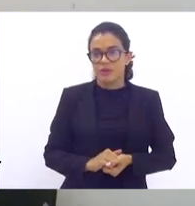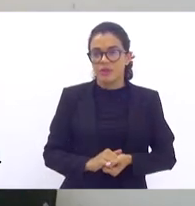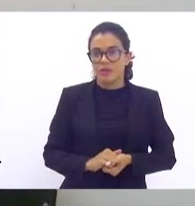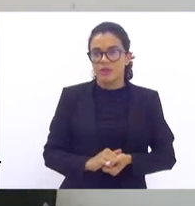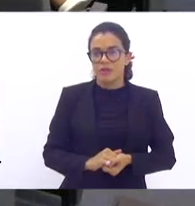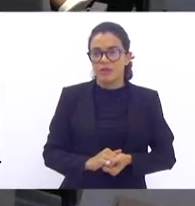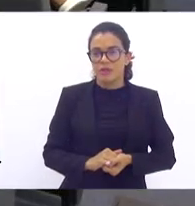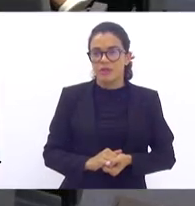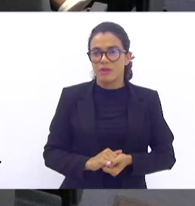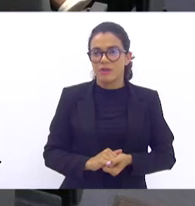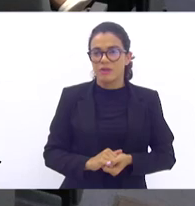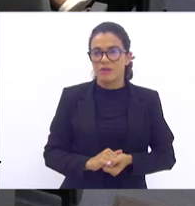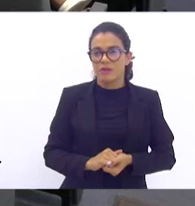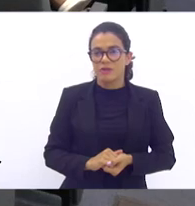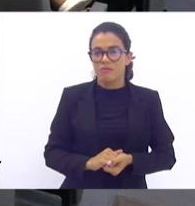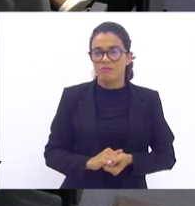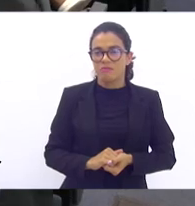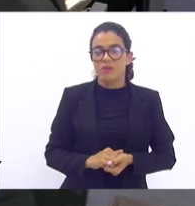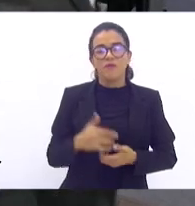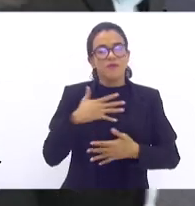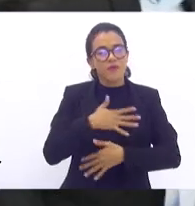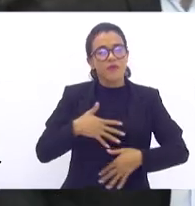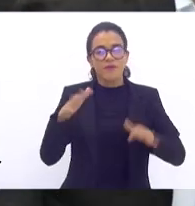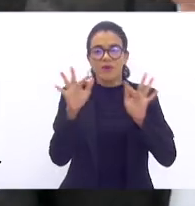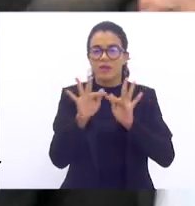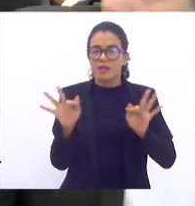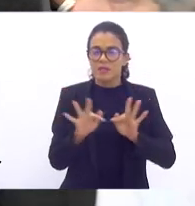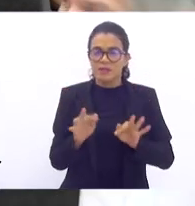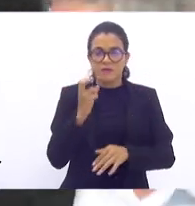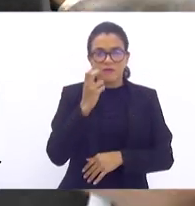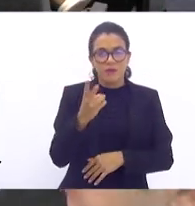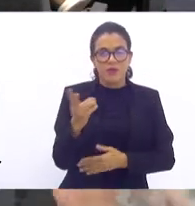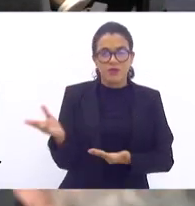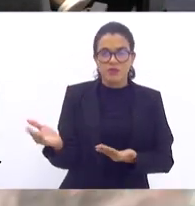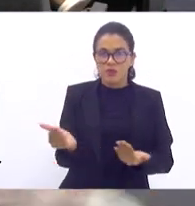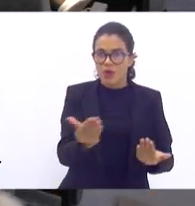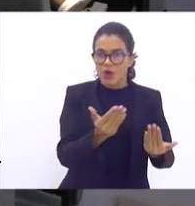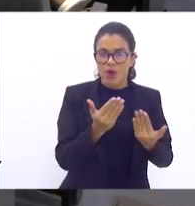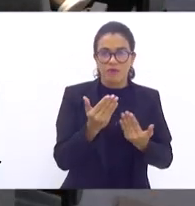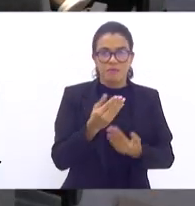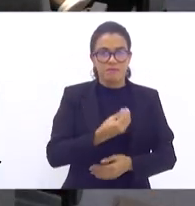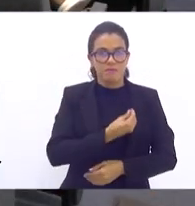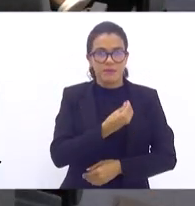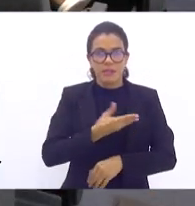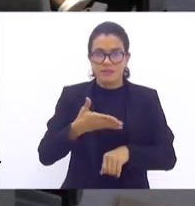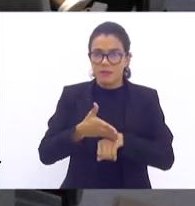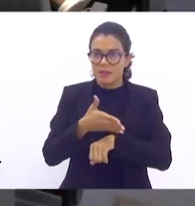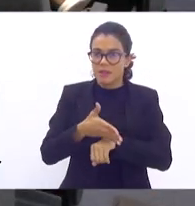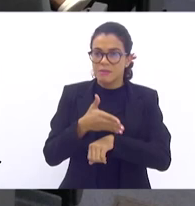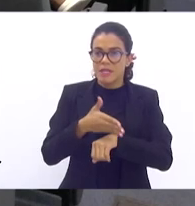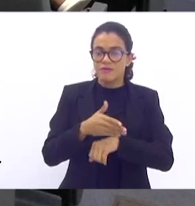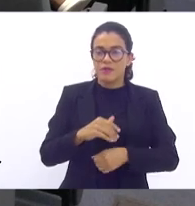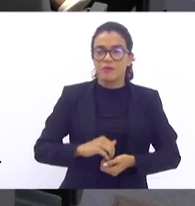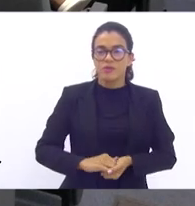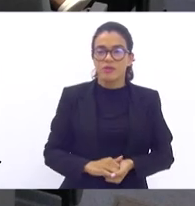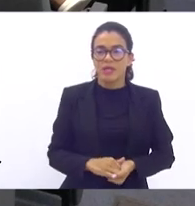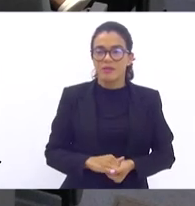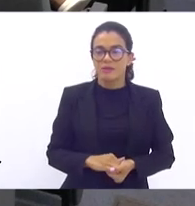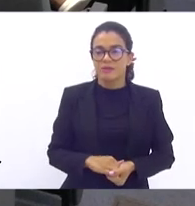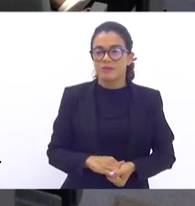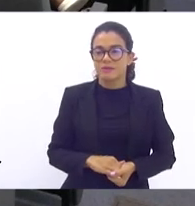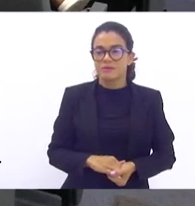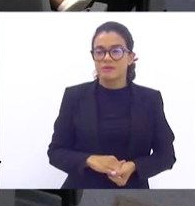fico feliz de ver os jovens perguntando e participando é uma alegria por Parlamento tá recebendo vocês aqui